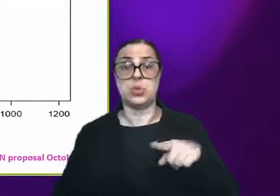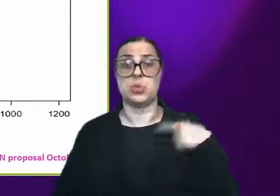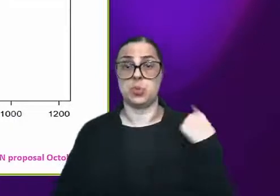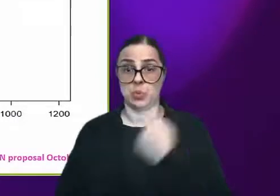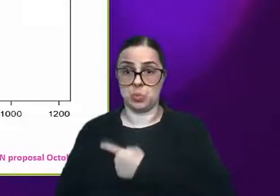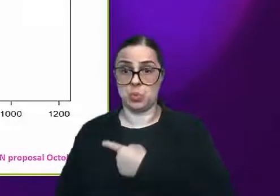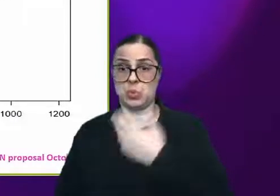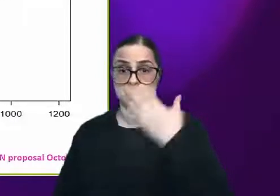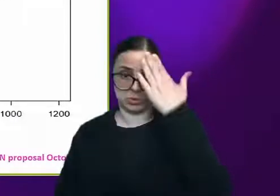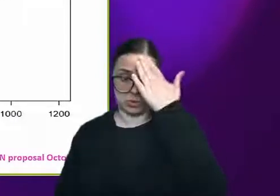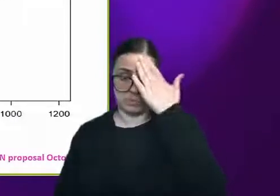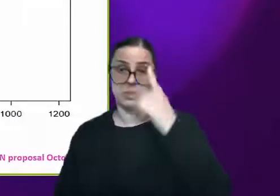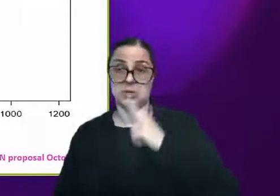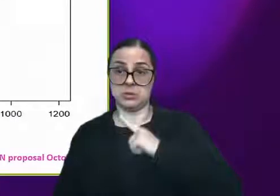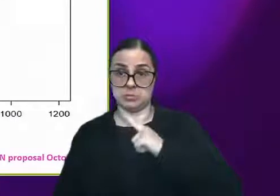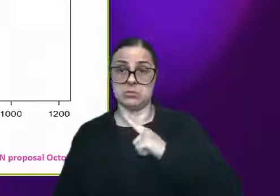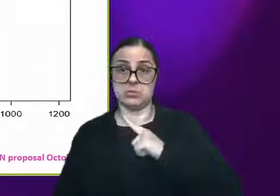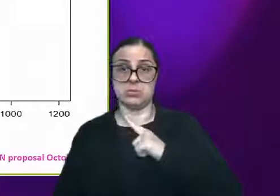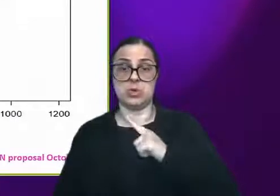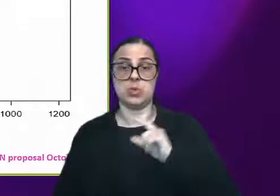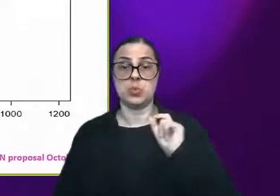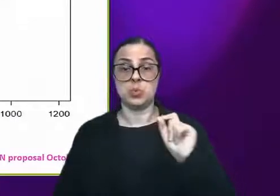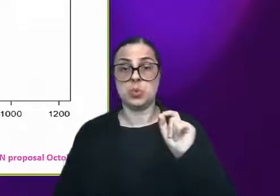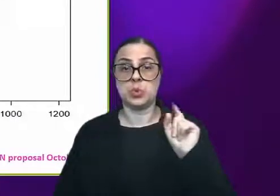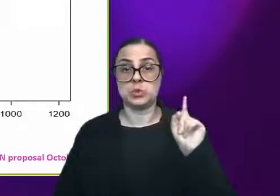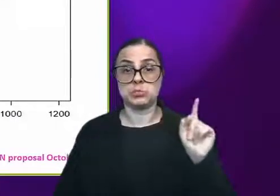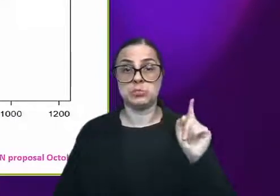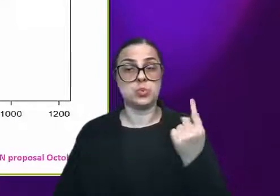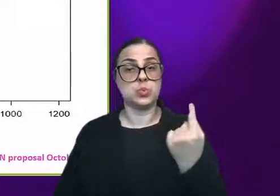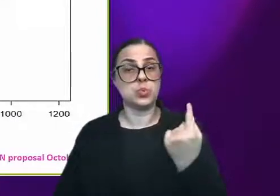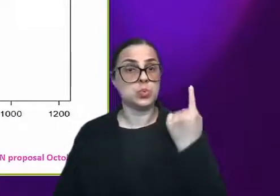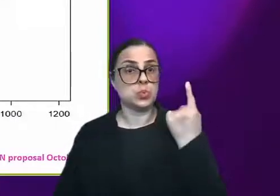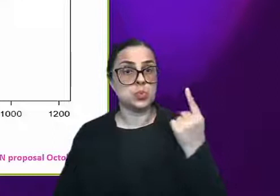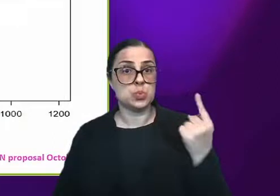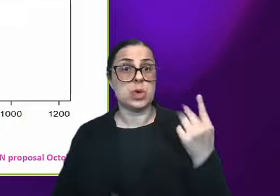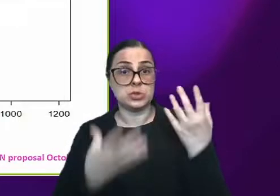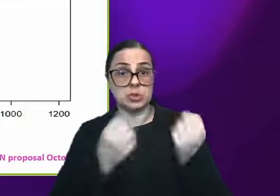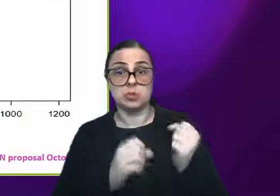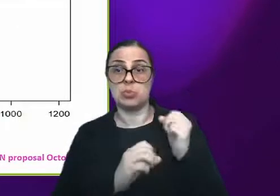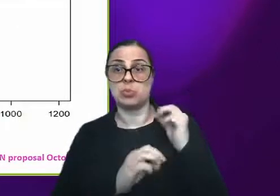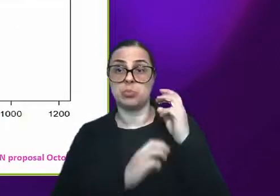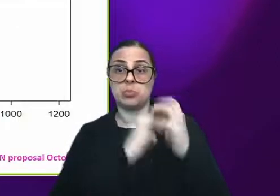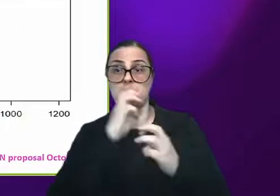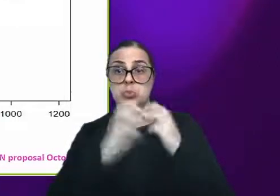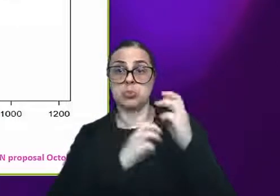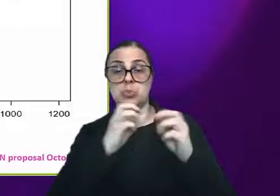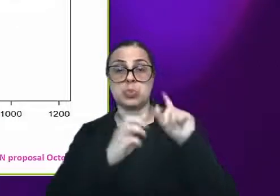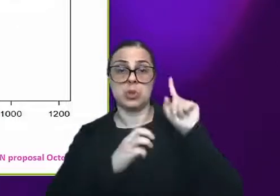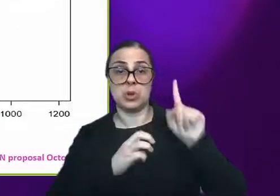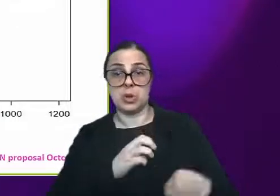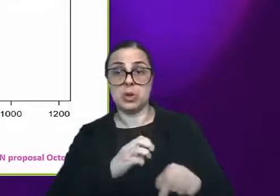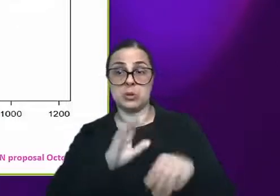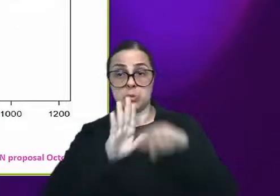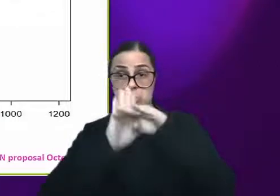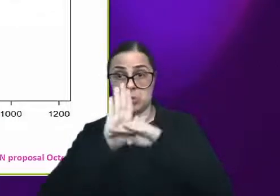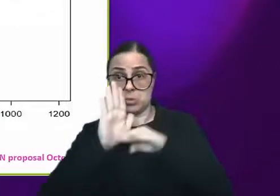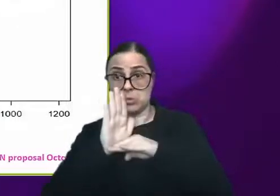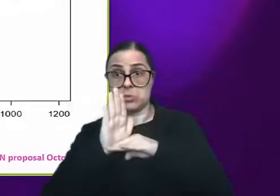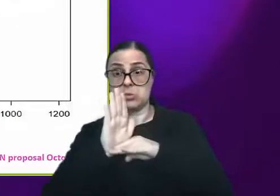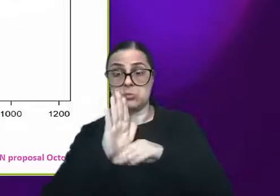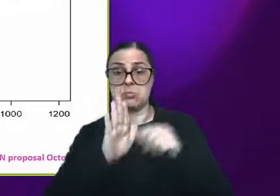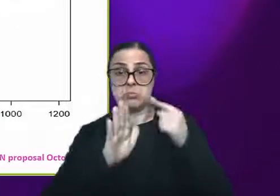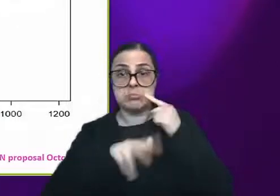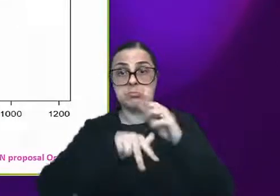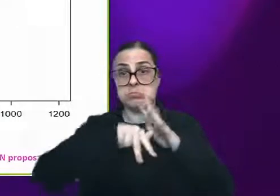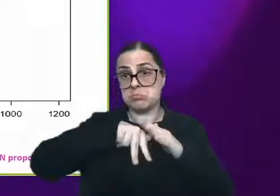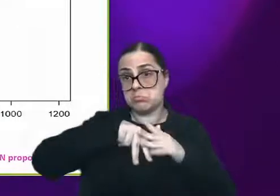Yunus, que categorizou o valor de alfa-fetoproteínas como critério superior a 1000, o critério